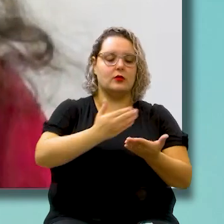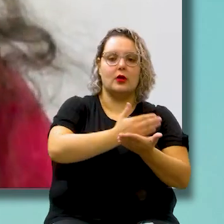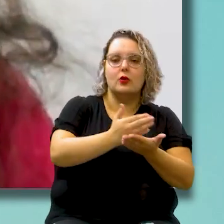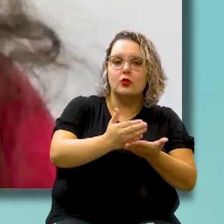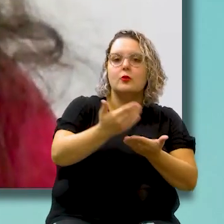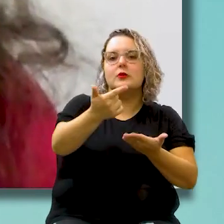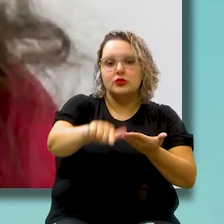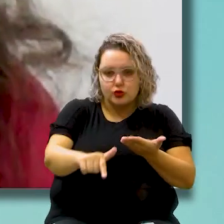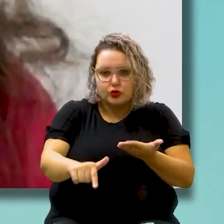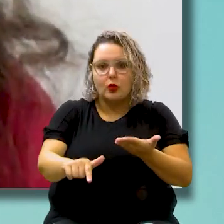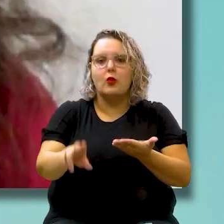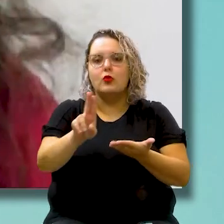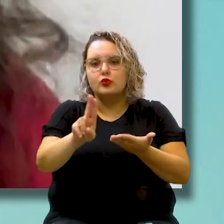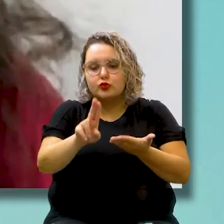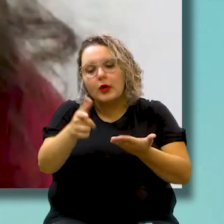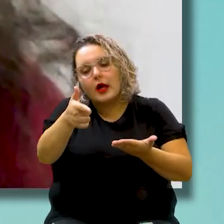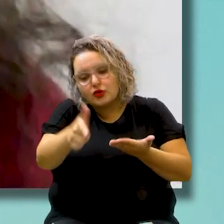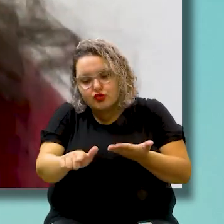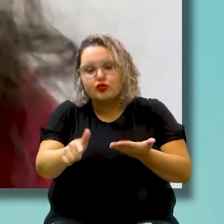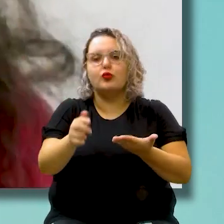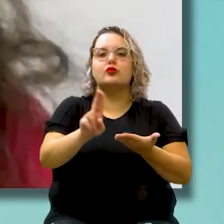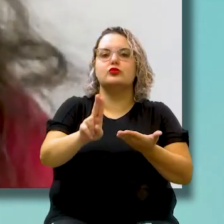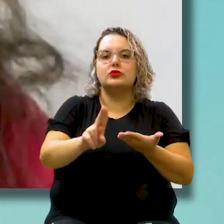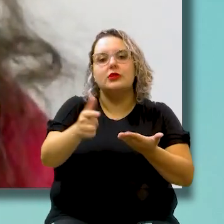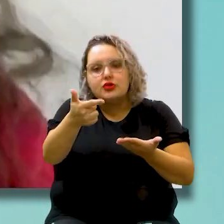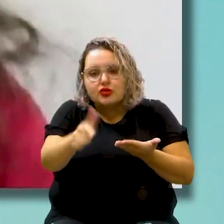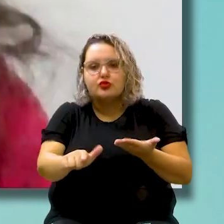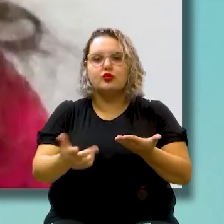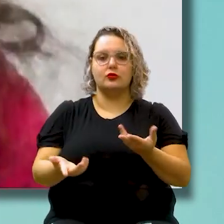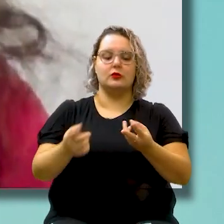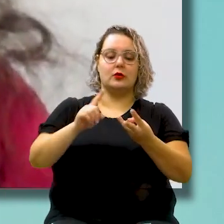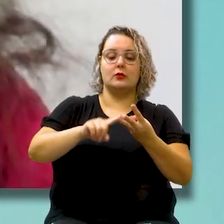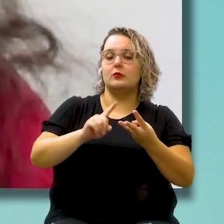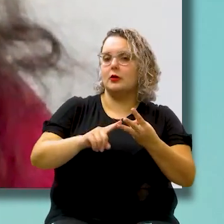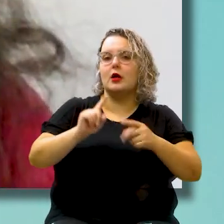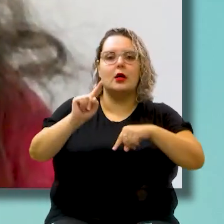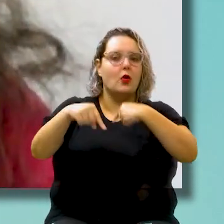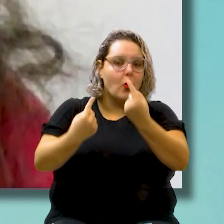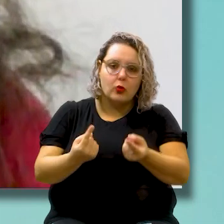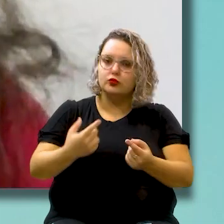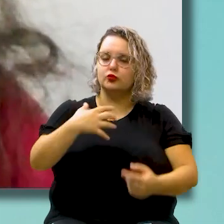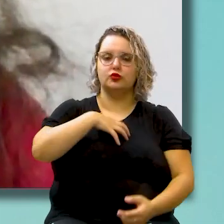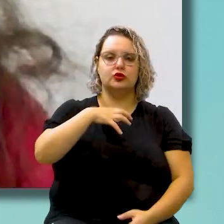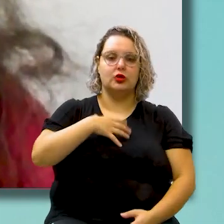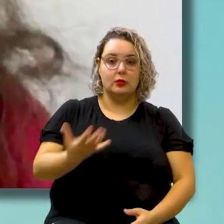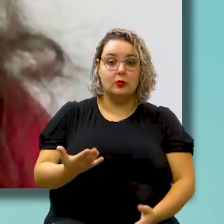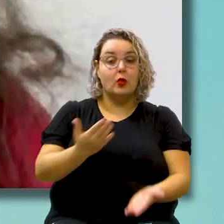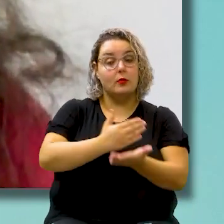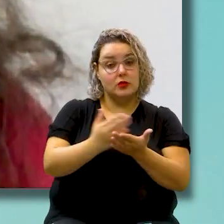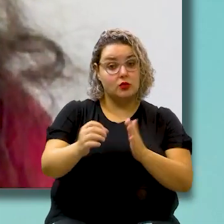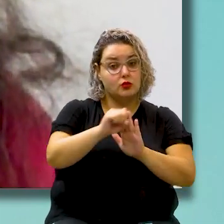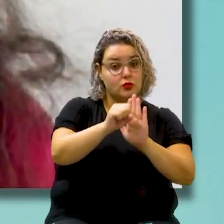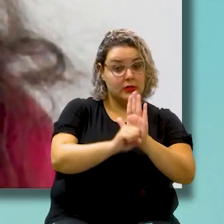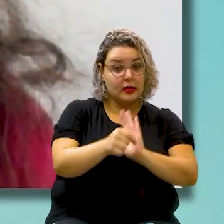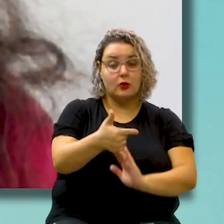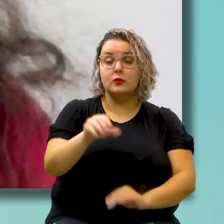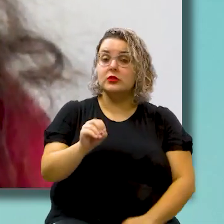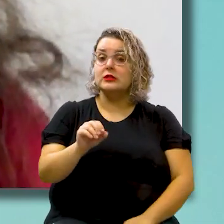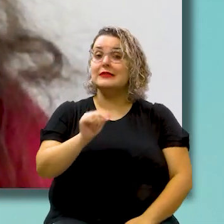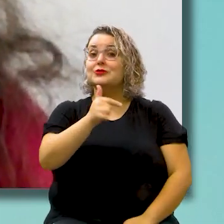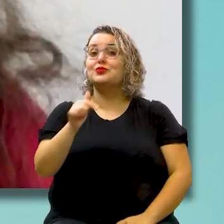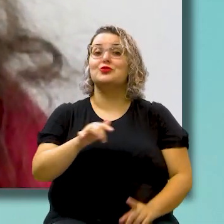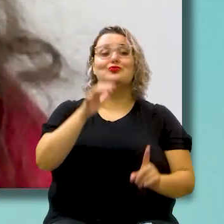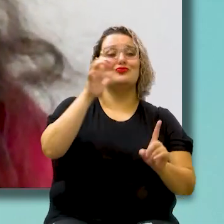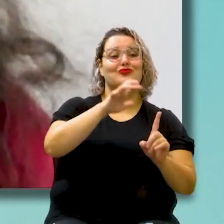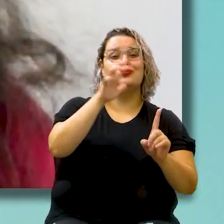redução. Vários conceitos que surgiram a partir do século XX para que a gente possa não